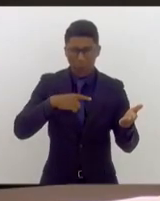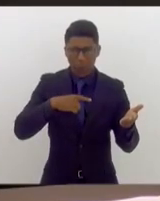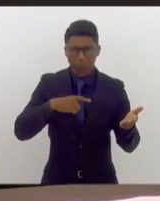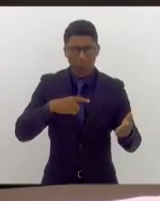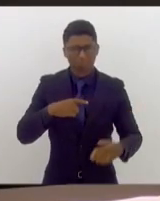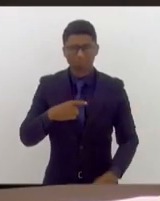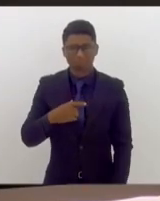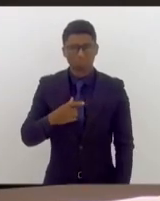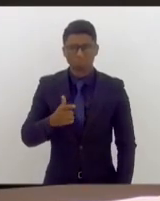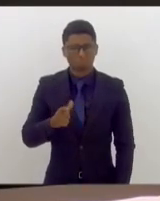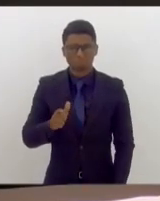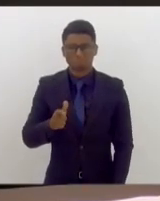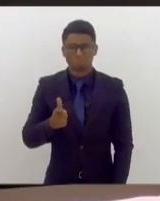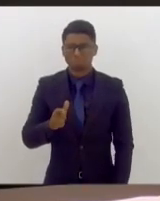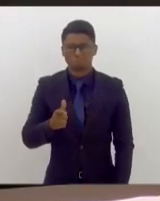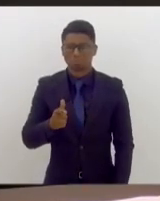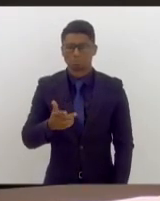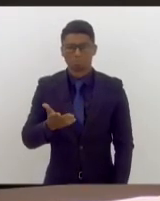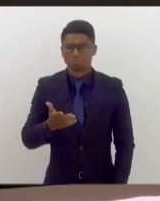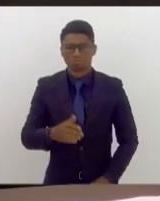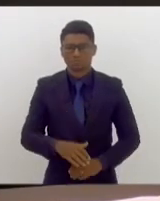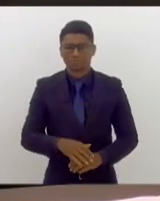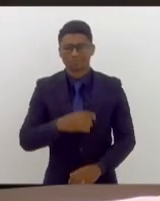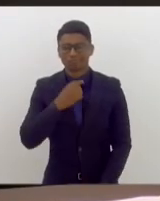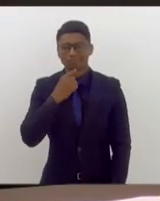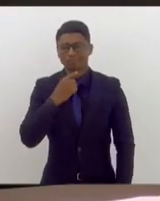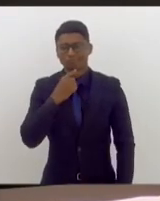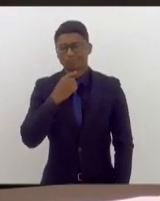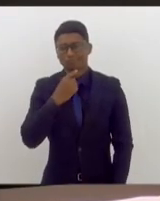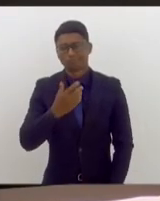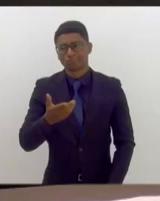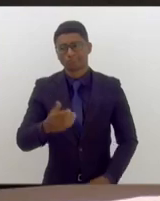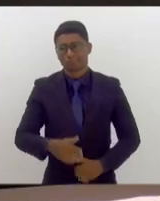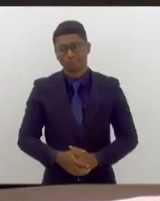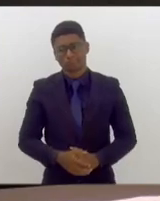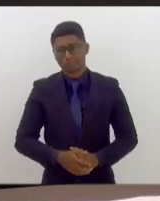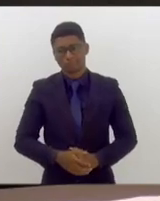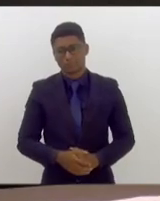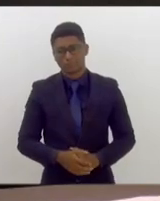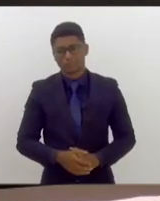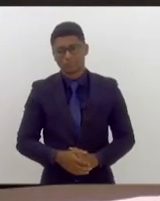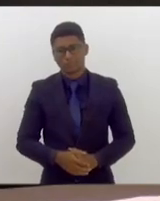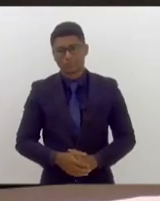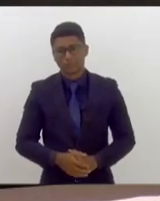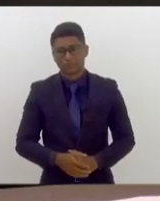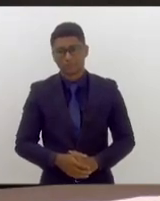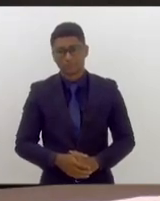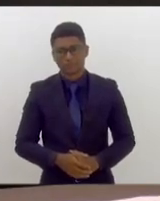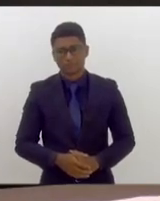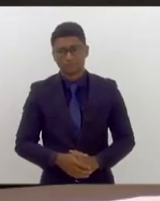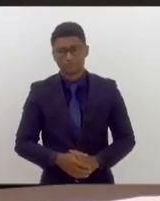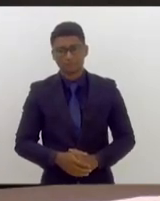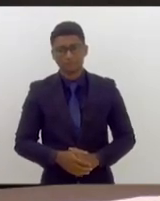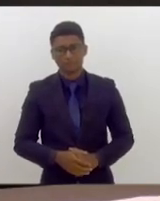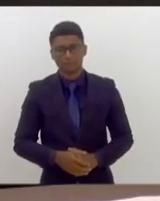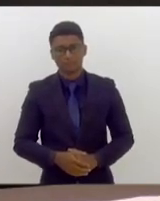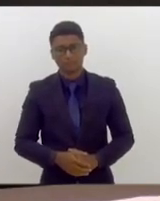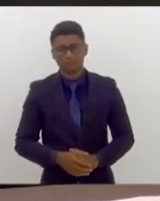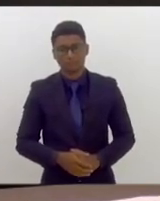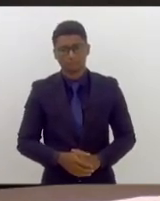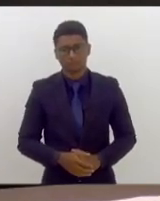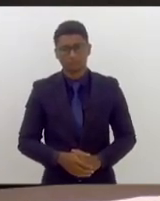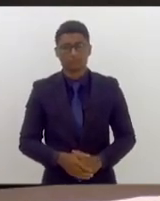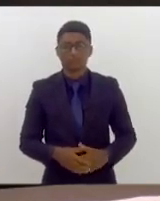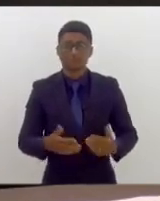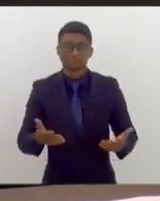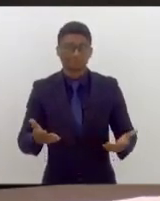não tem como responder a esse desejo, a esse anseio e ao que foi projetado, e